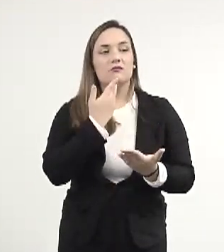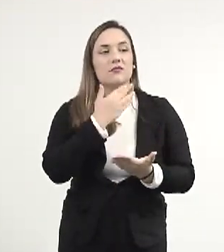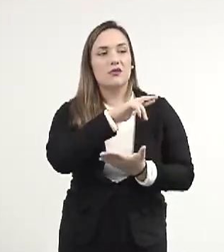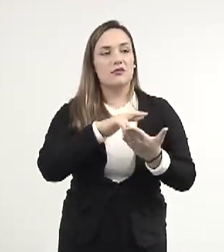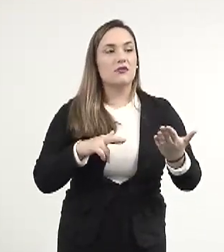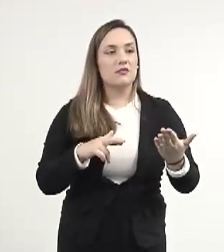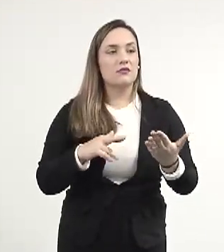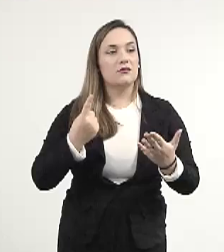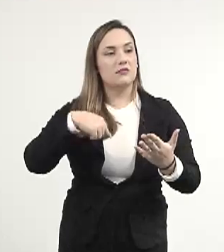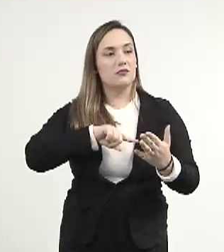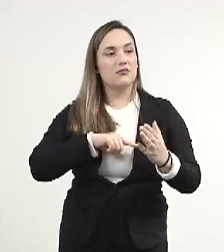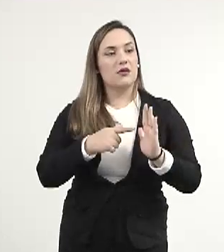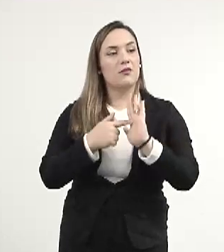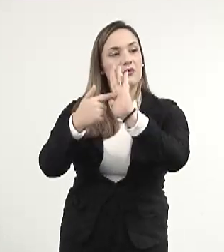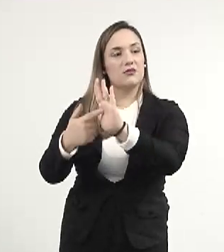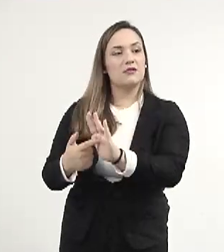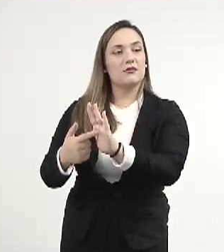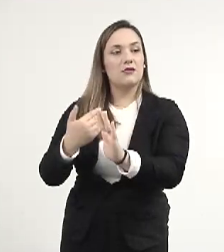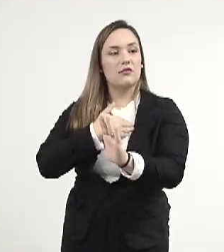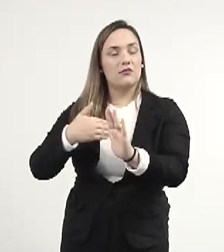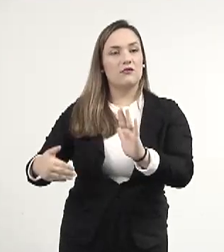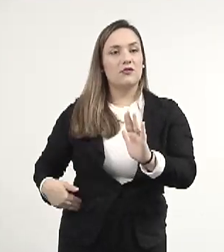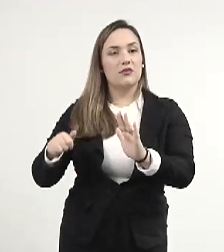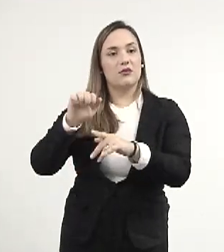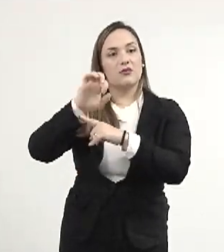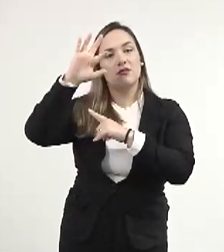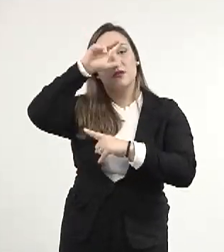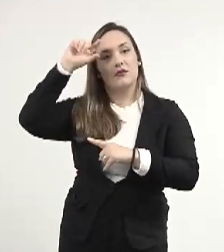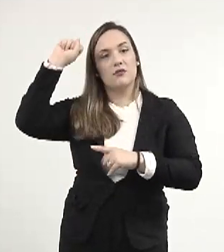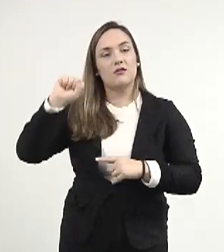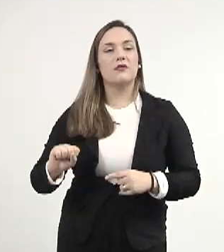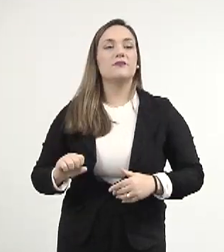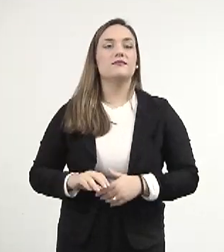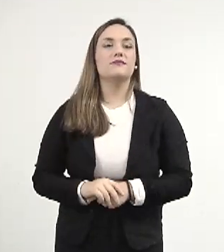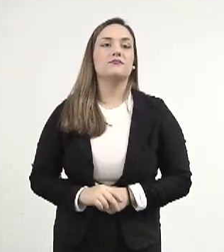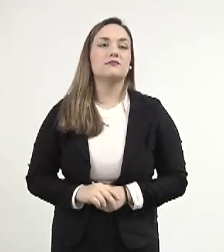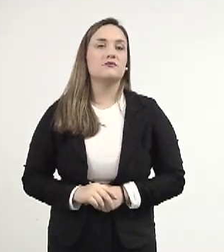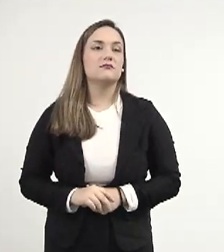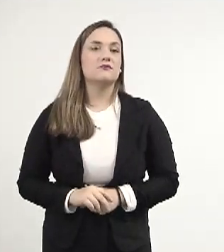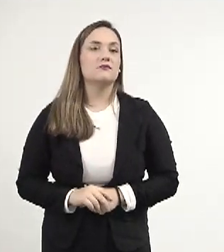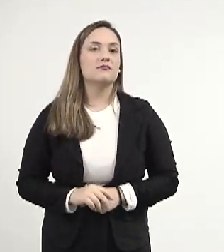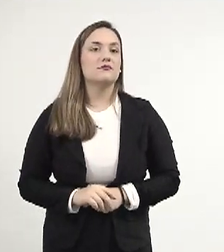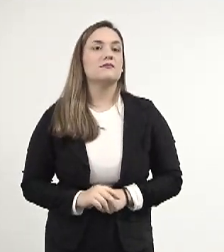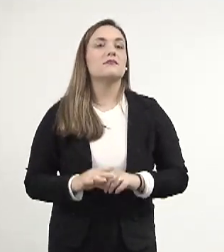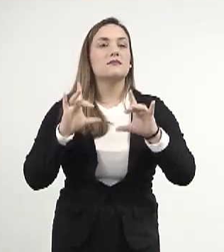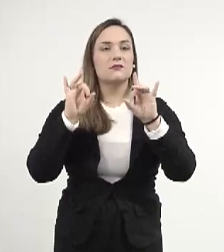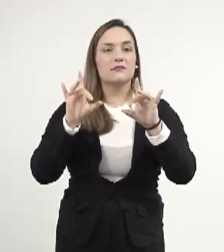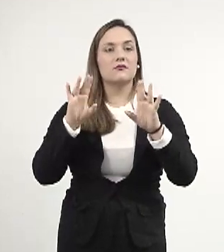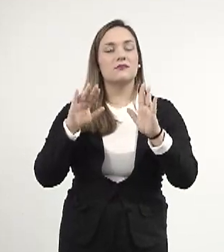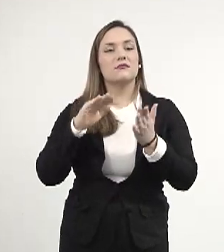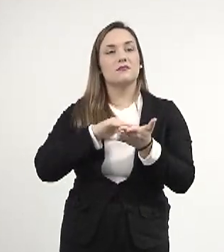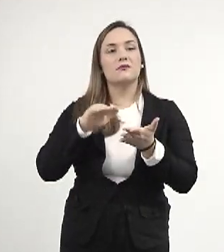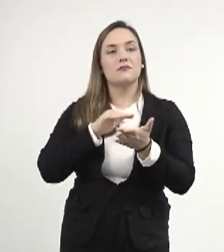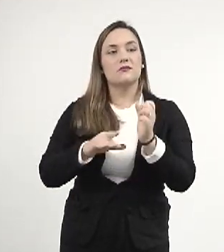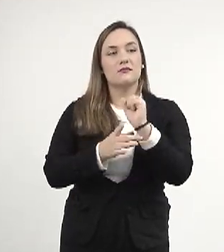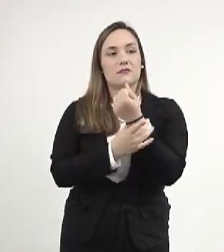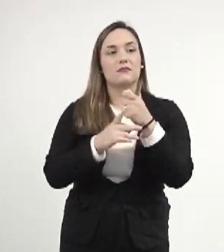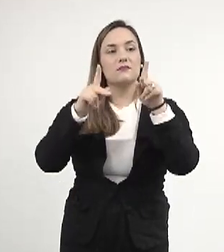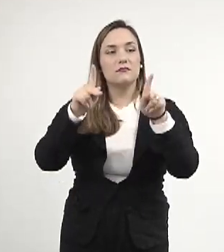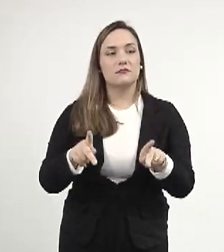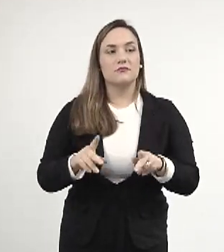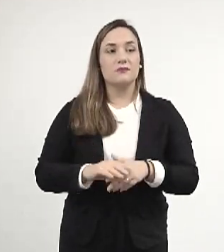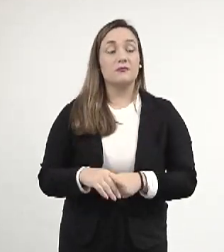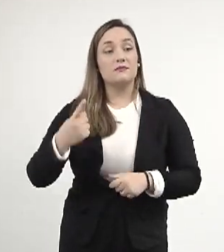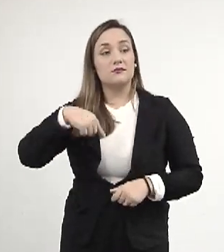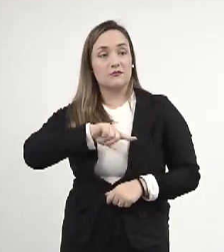requerimento que nós vamos apresentar ao governo de Mato Grosso do Sul, em especial à Secretaria de Segurança Pública.